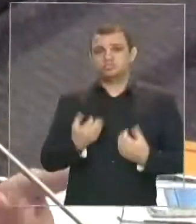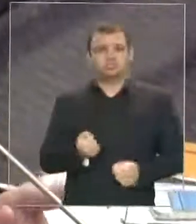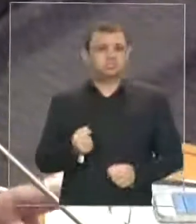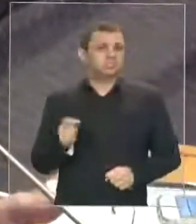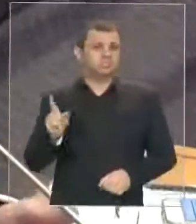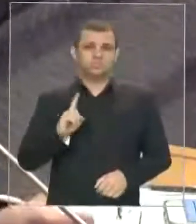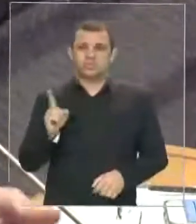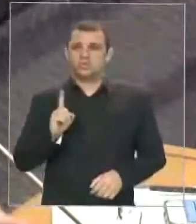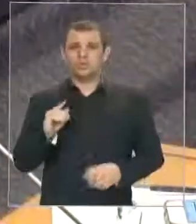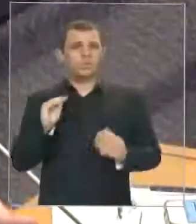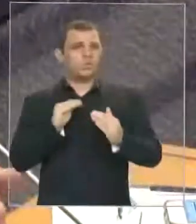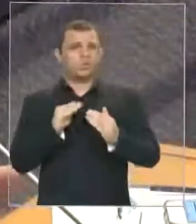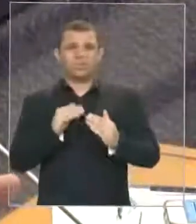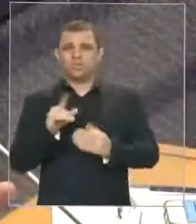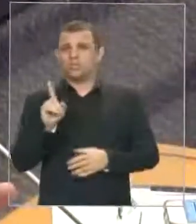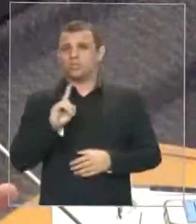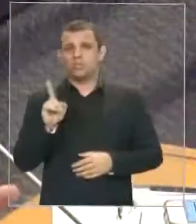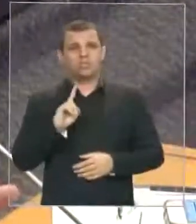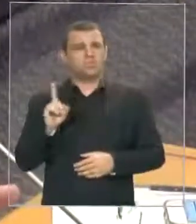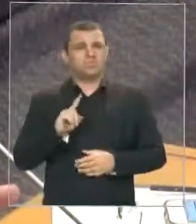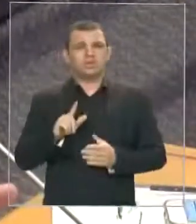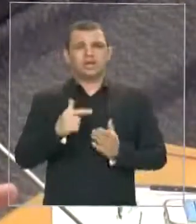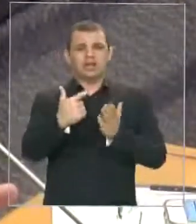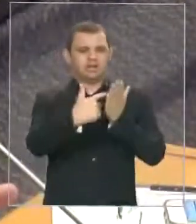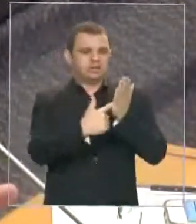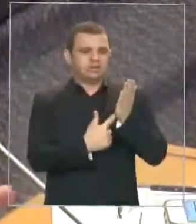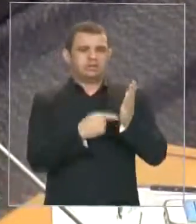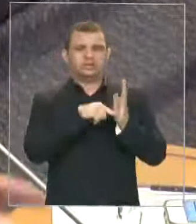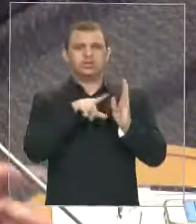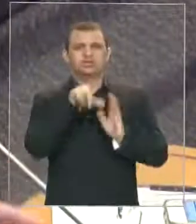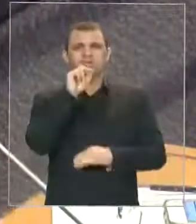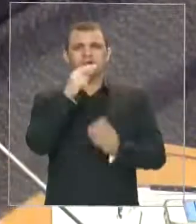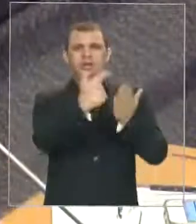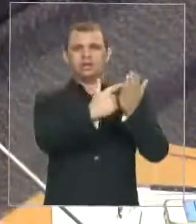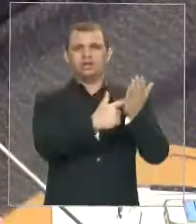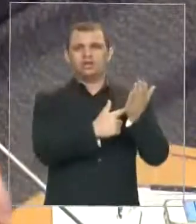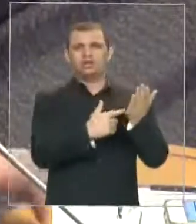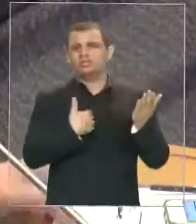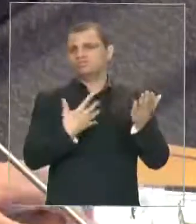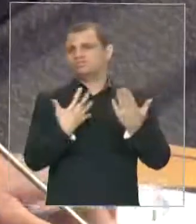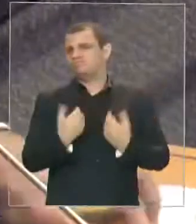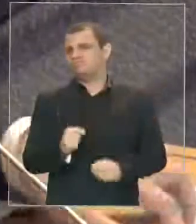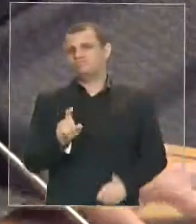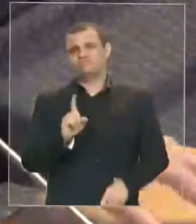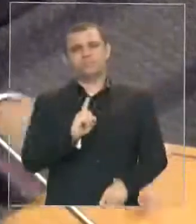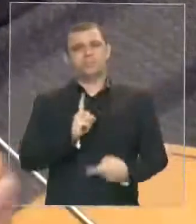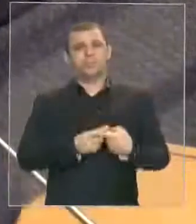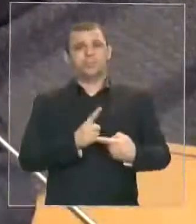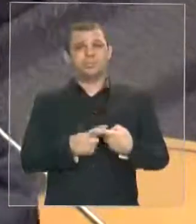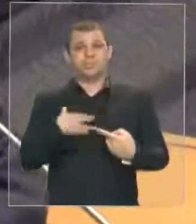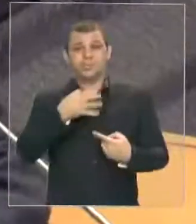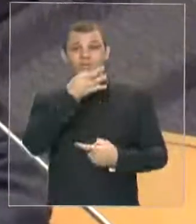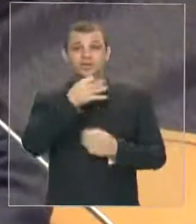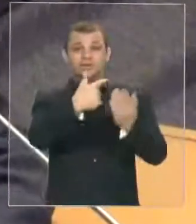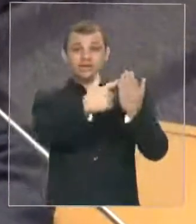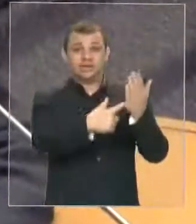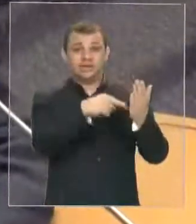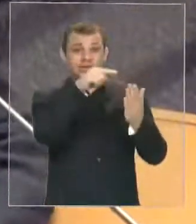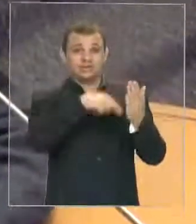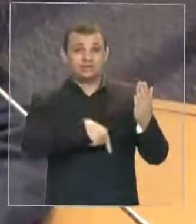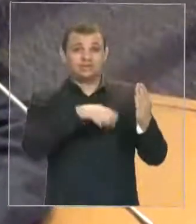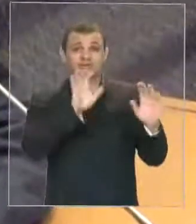acho que, num momento desse, que a gente está tão desacreditado da classe política, deputado, a lista fechada vai nos afastar ainda